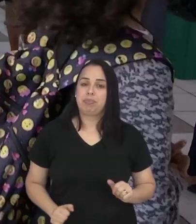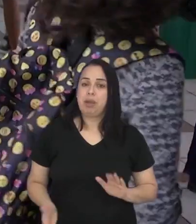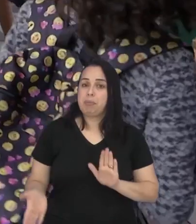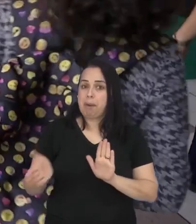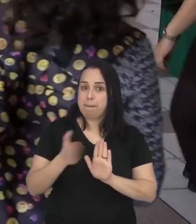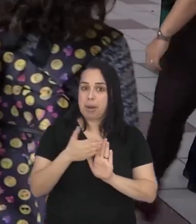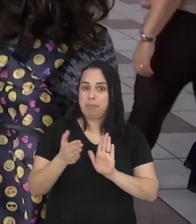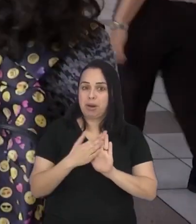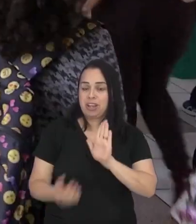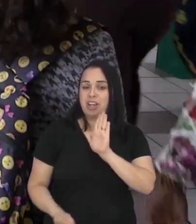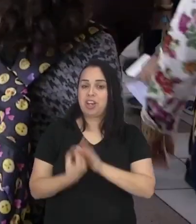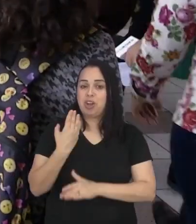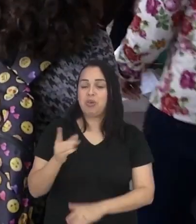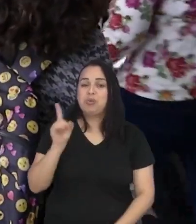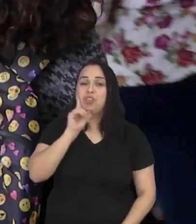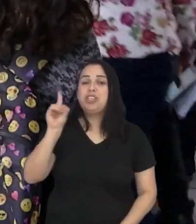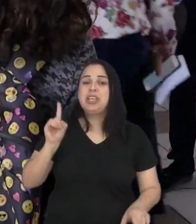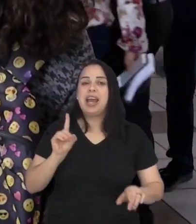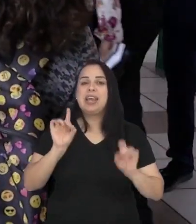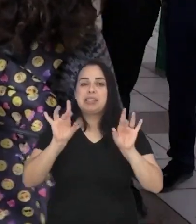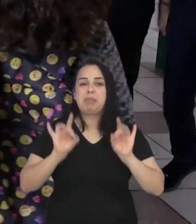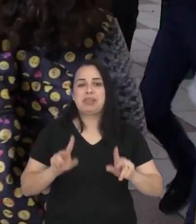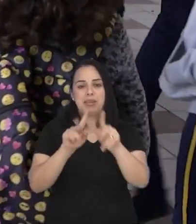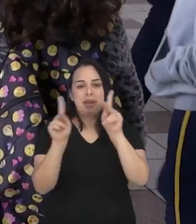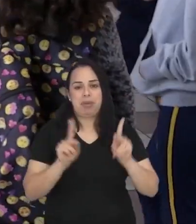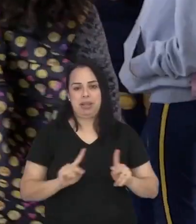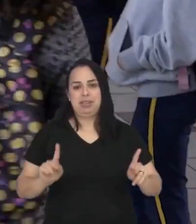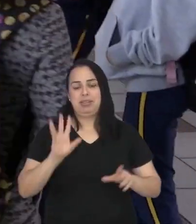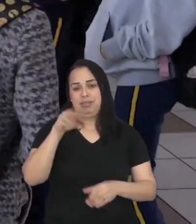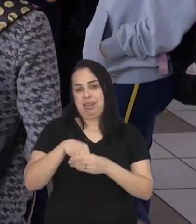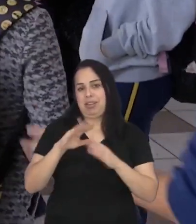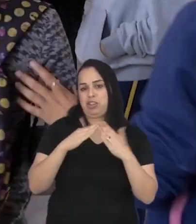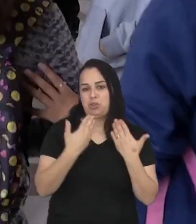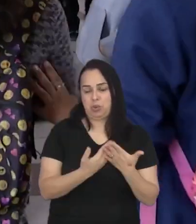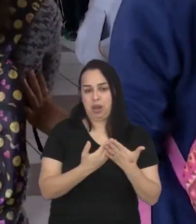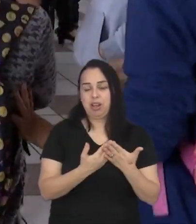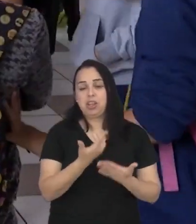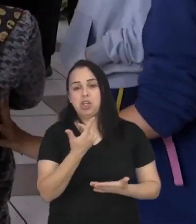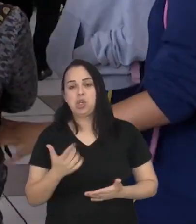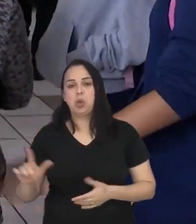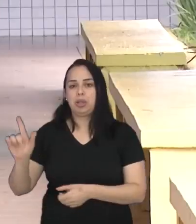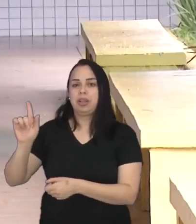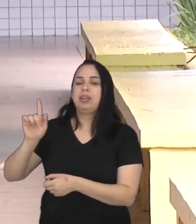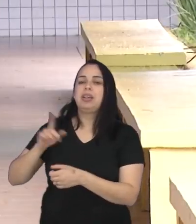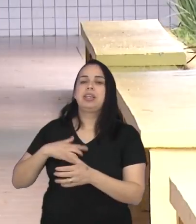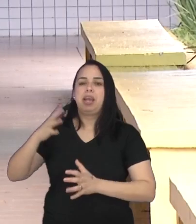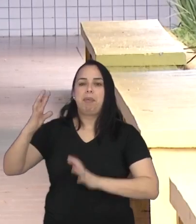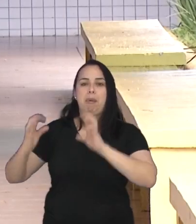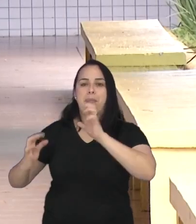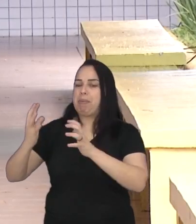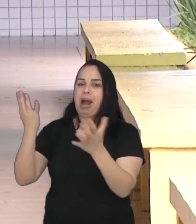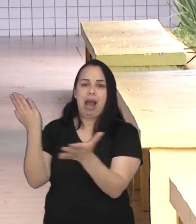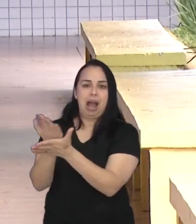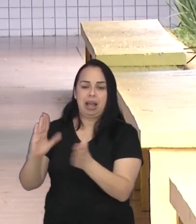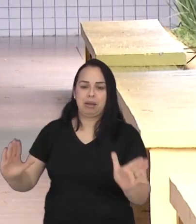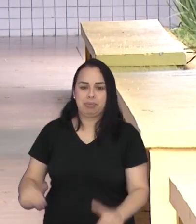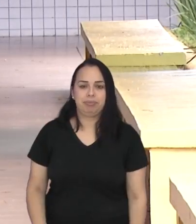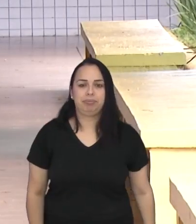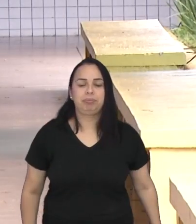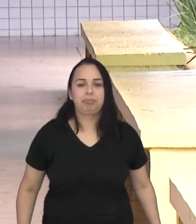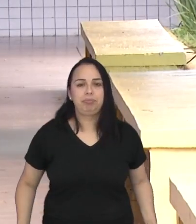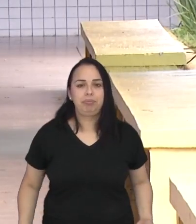Idoso foi fruto da campanha da fraternidade sobre o idoso, né? As pessoas com deficiência também, aí a nível de Brasil, a